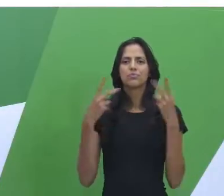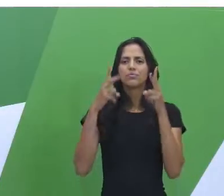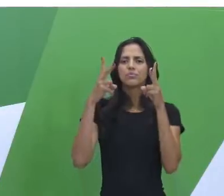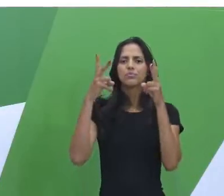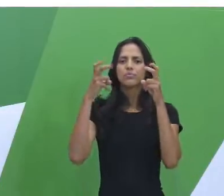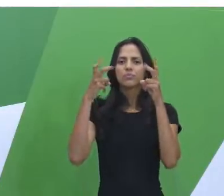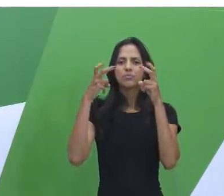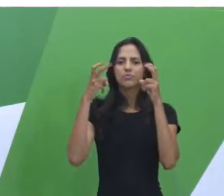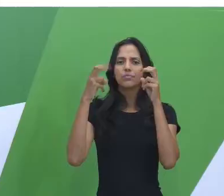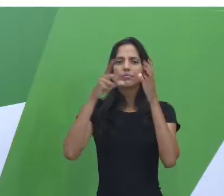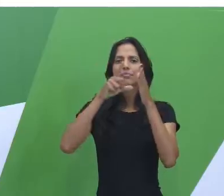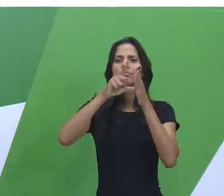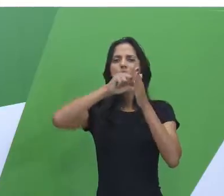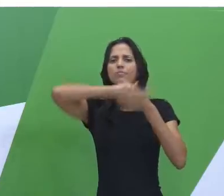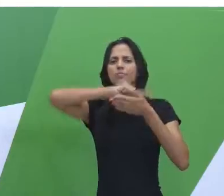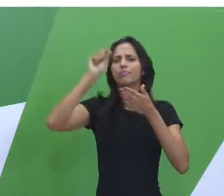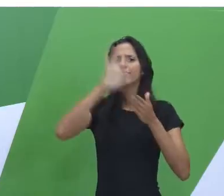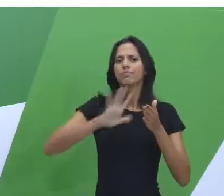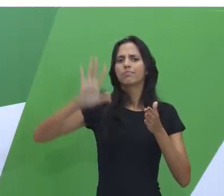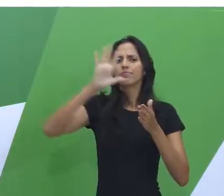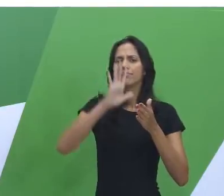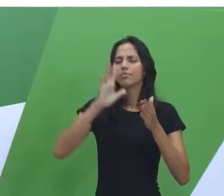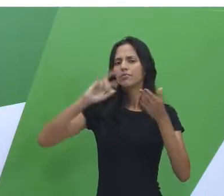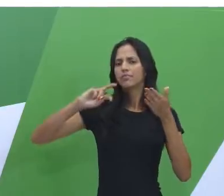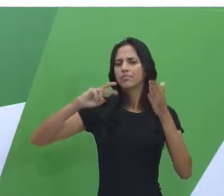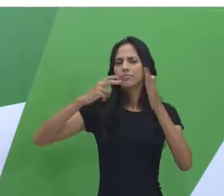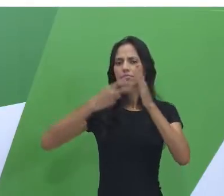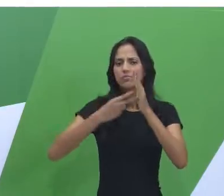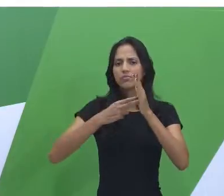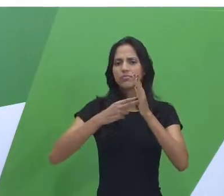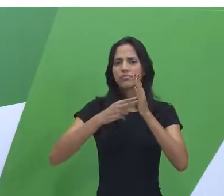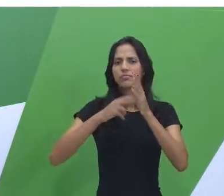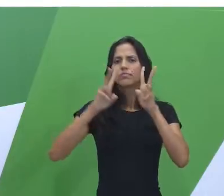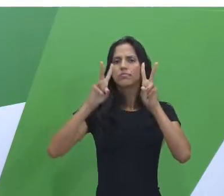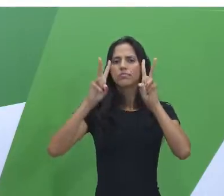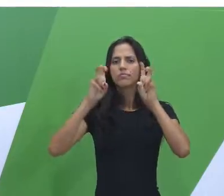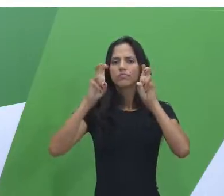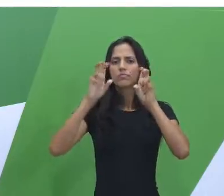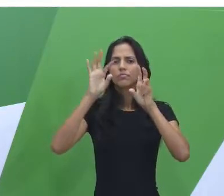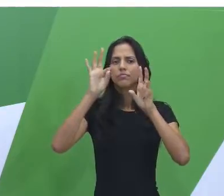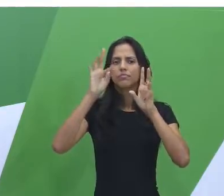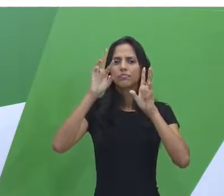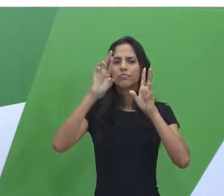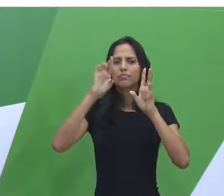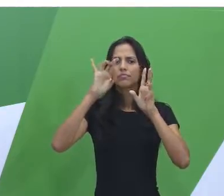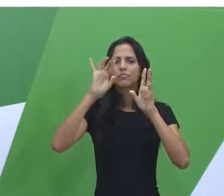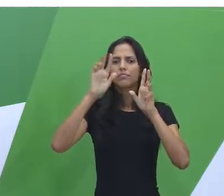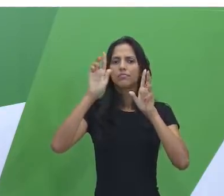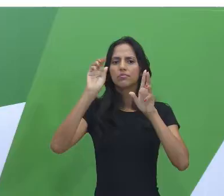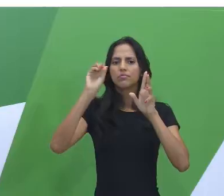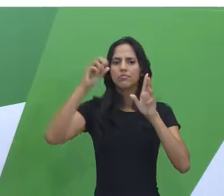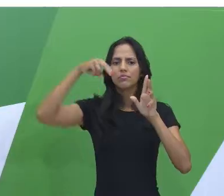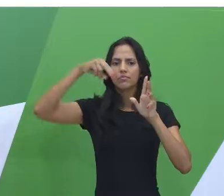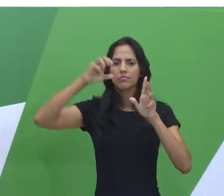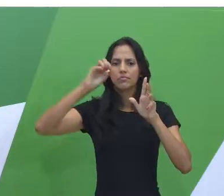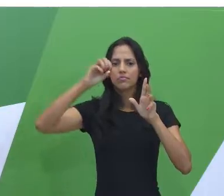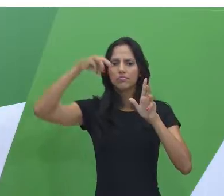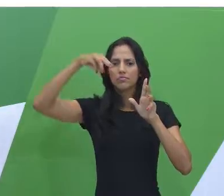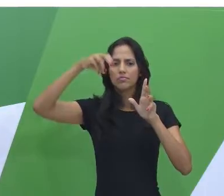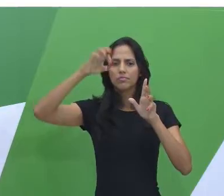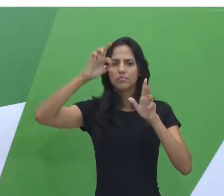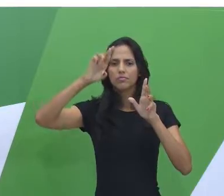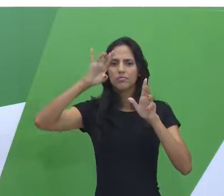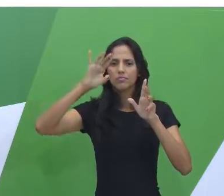e tri significa 3. Gonos significa ângulo e metren,